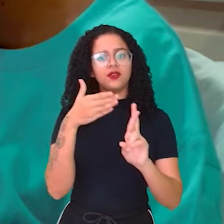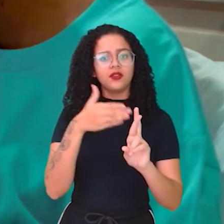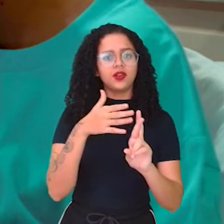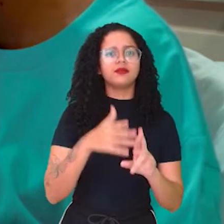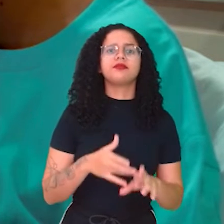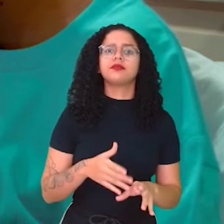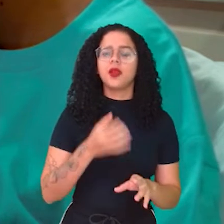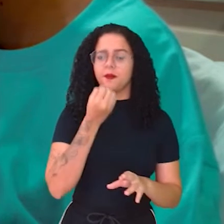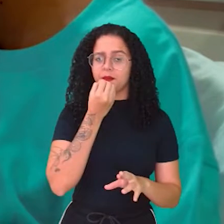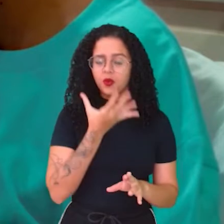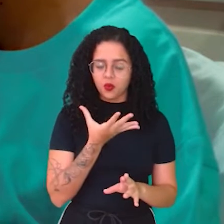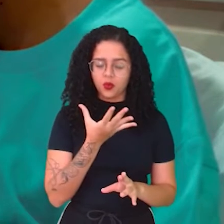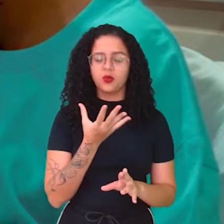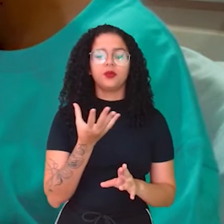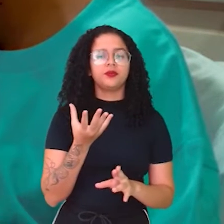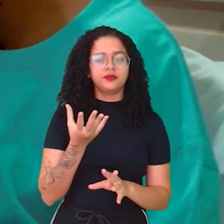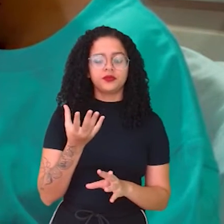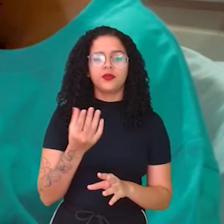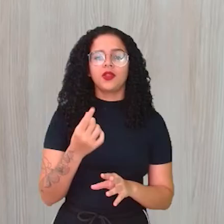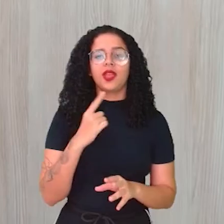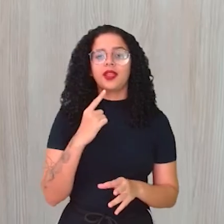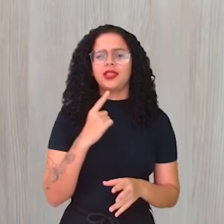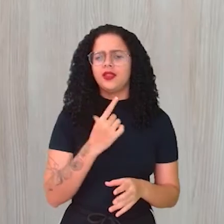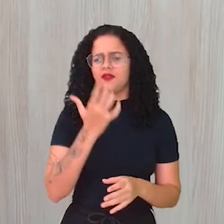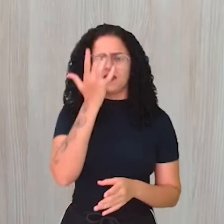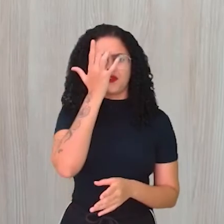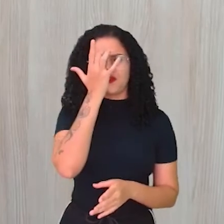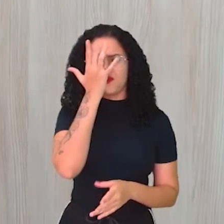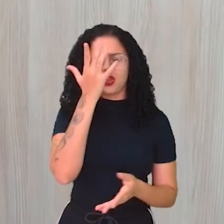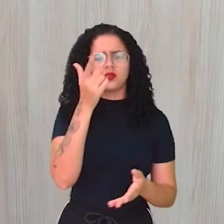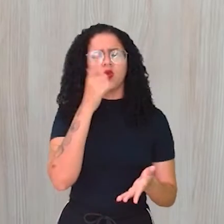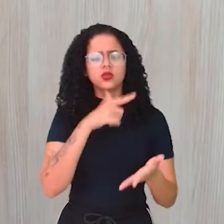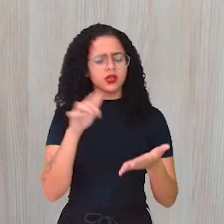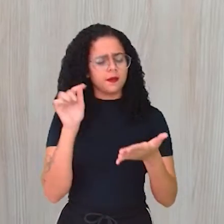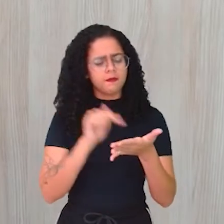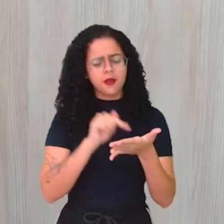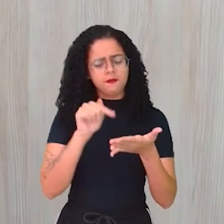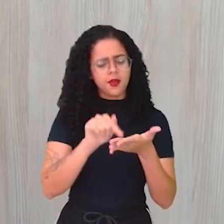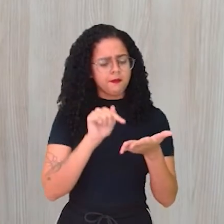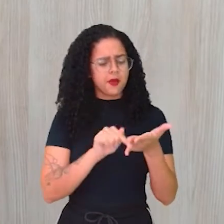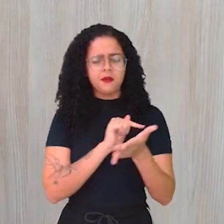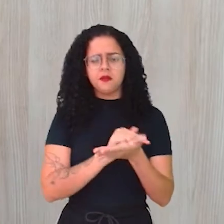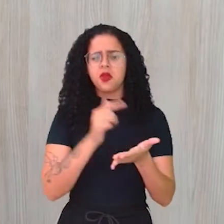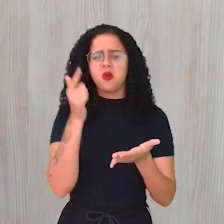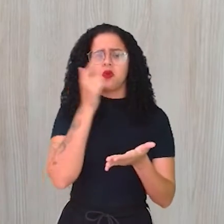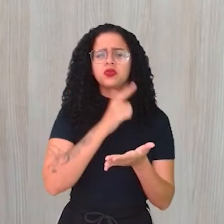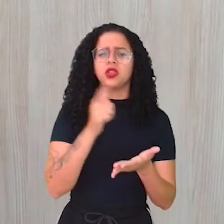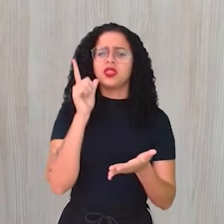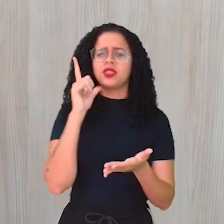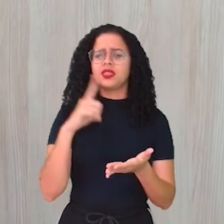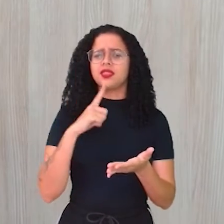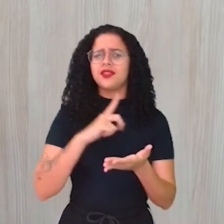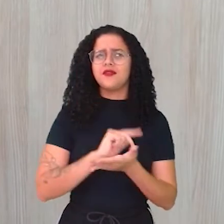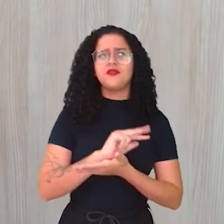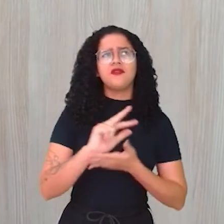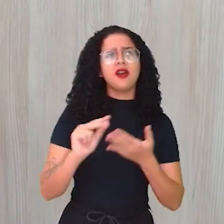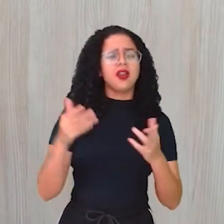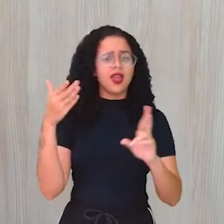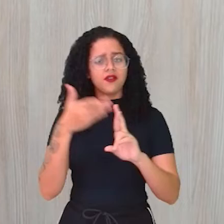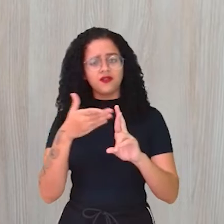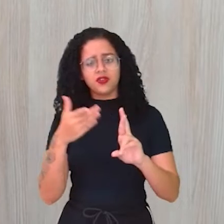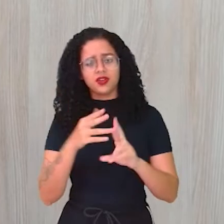bom, né? Ou seja, você tem ali na ponta do dedo ali com um toque na tela, você pode ter diversas referências,